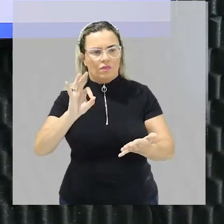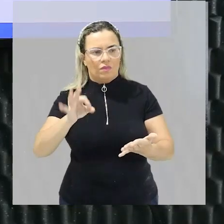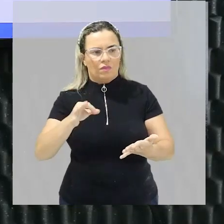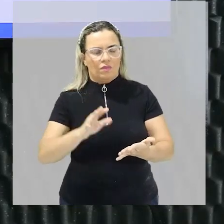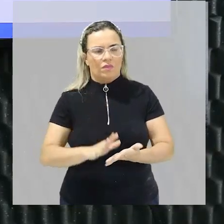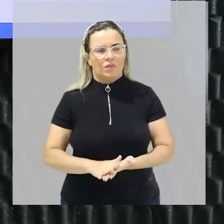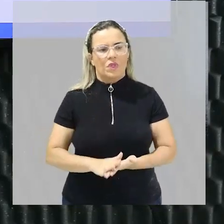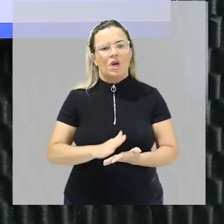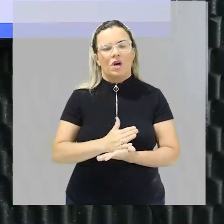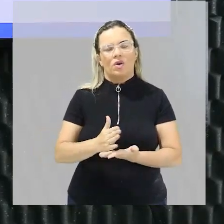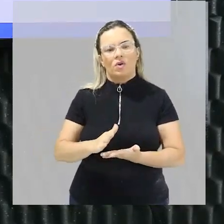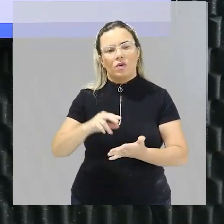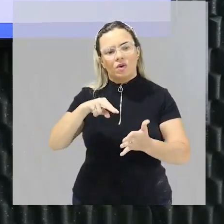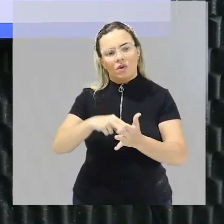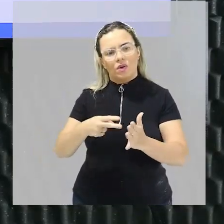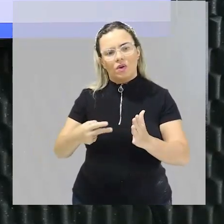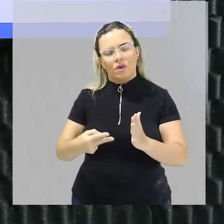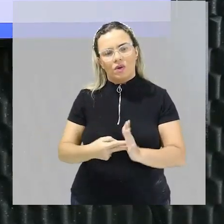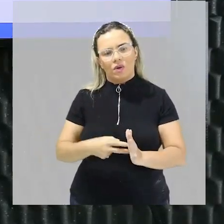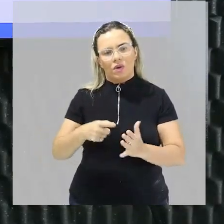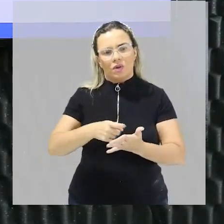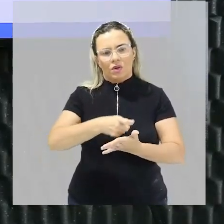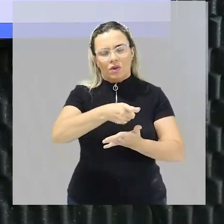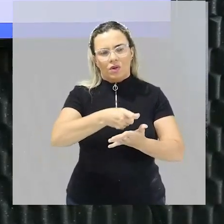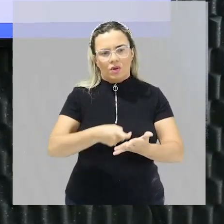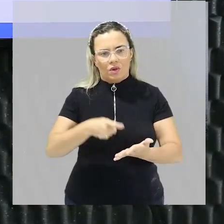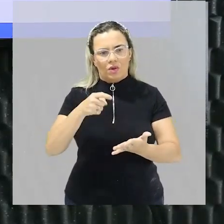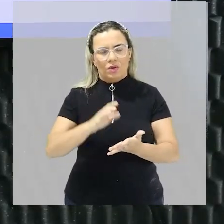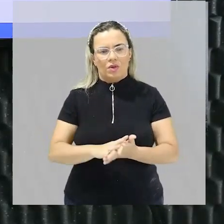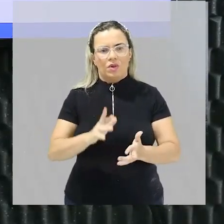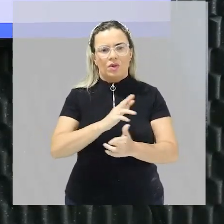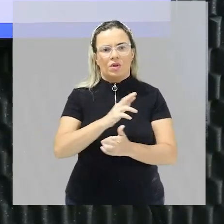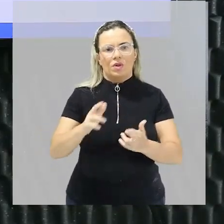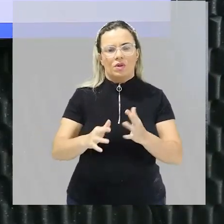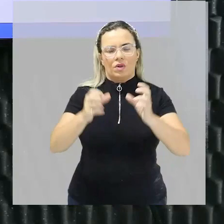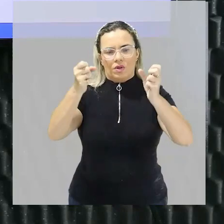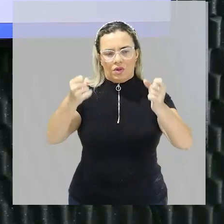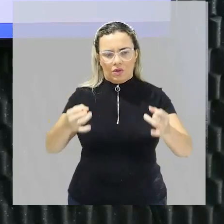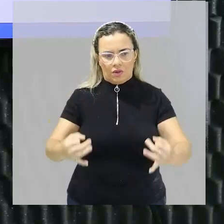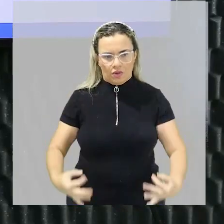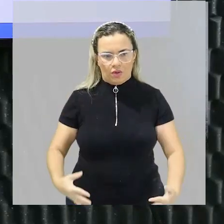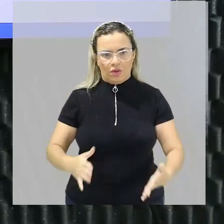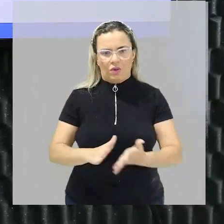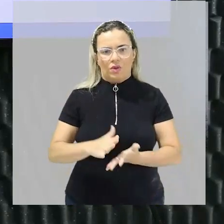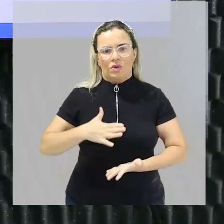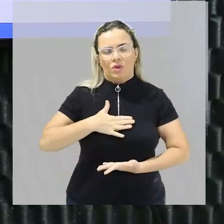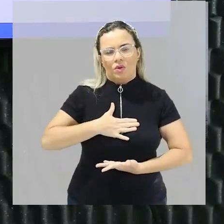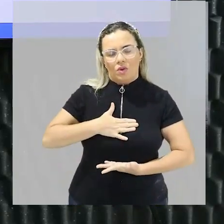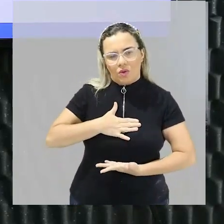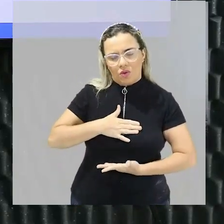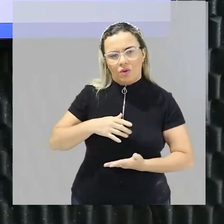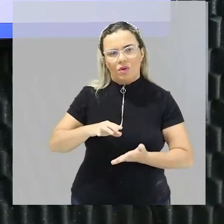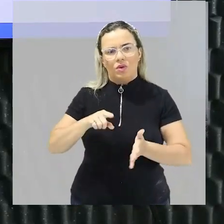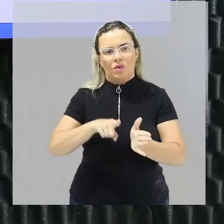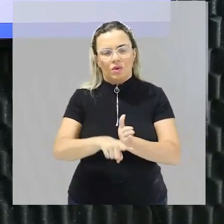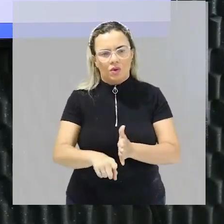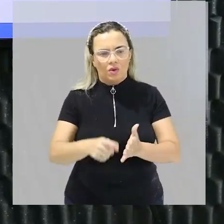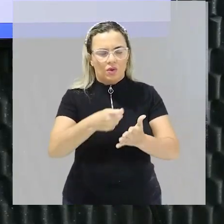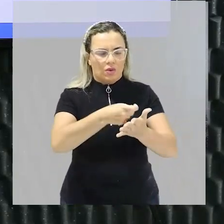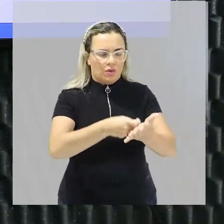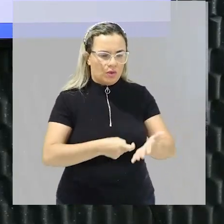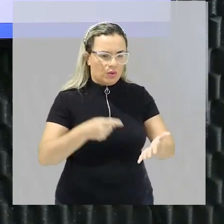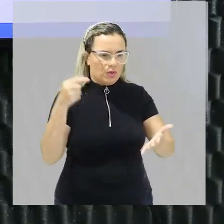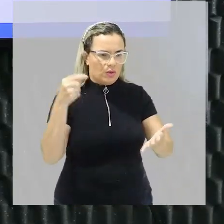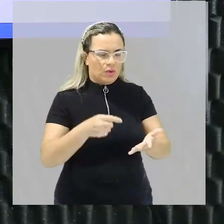algum sentido maior dentro daquilo que é trabalhado e que está dito nas questões. Ou no bojo da questão, ou no texto da questão, ou